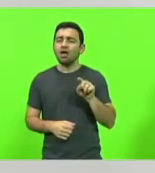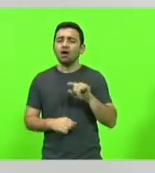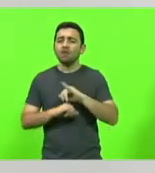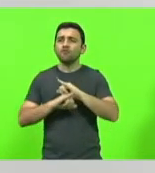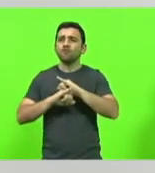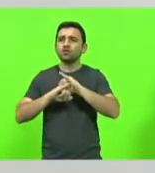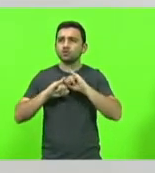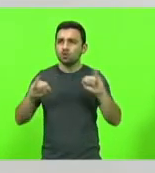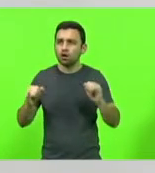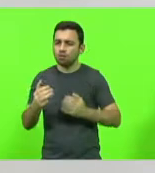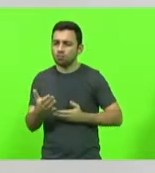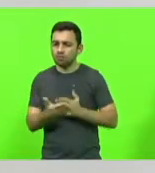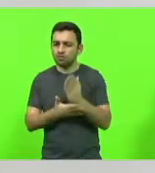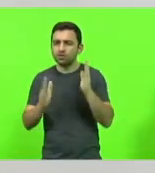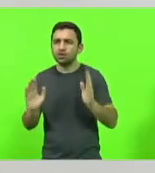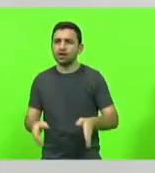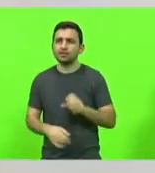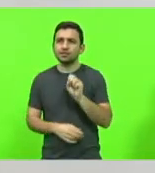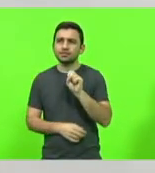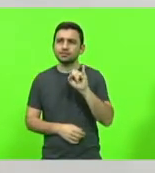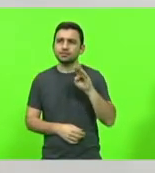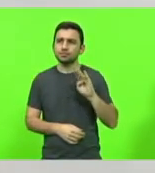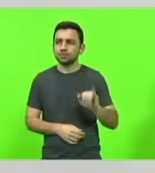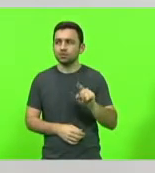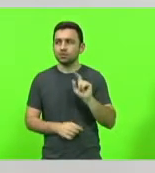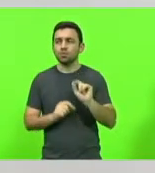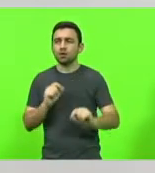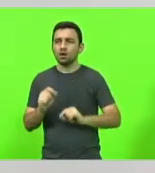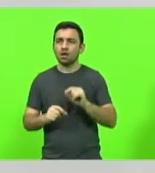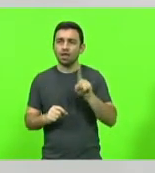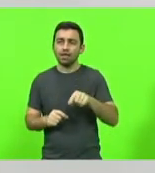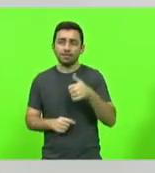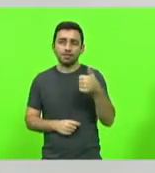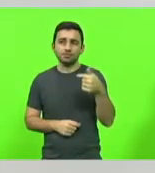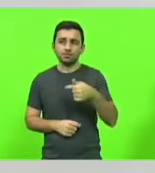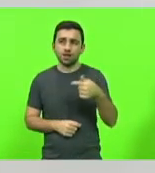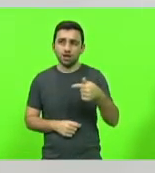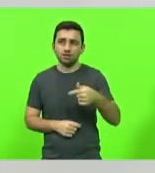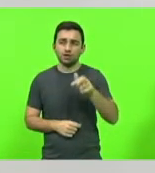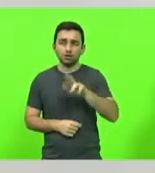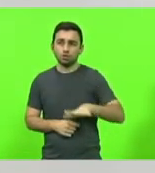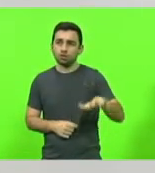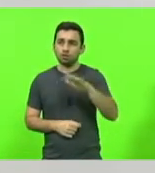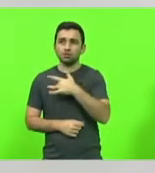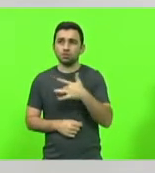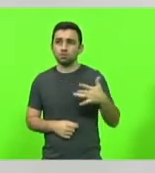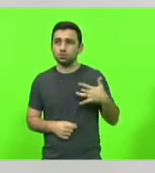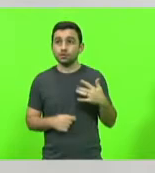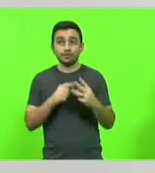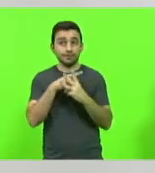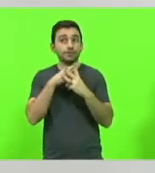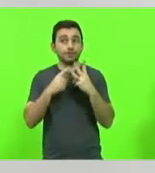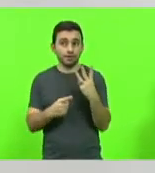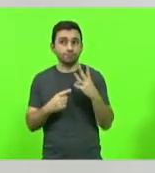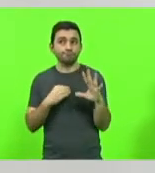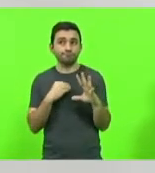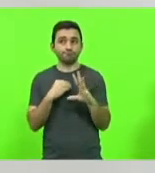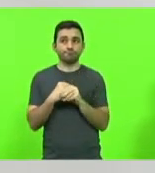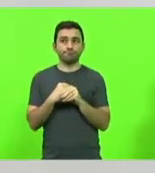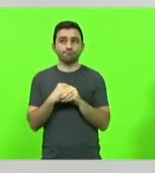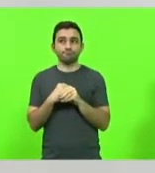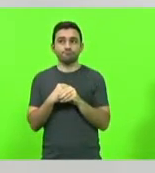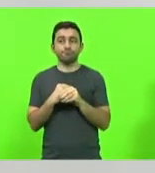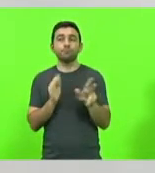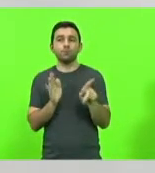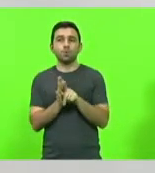CIB a 17ª Regional de Saúde. São três regionais que foram incorporadas a